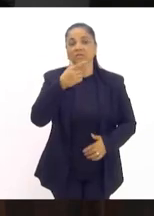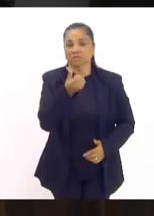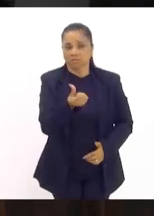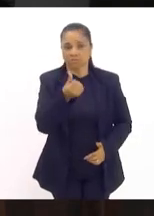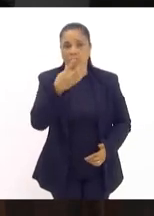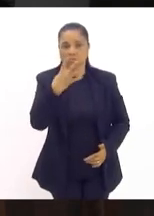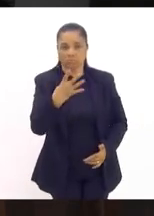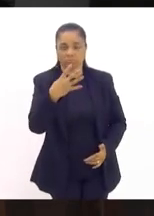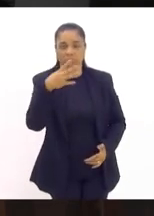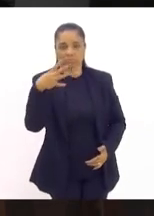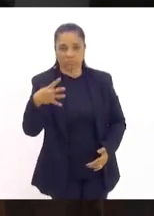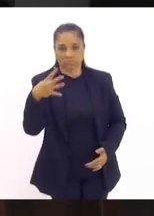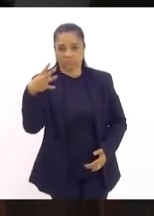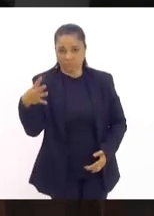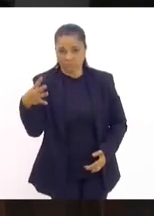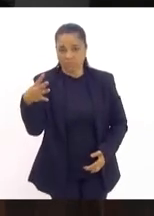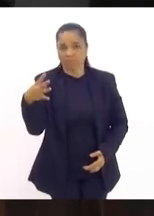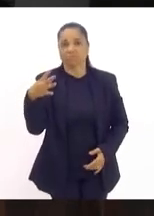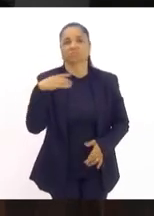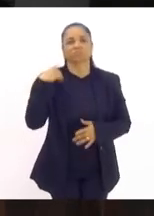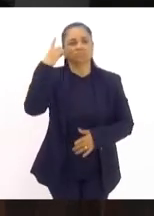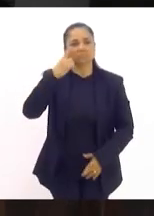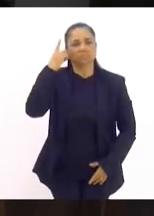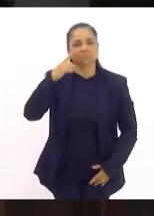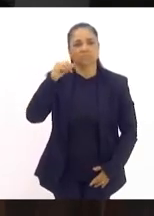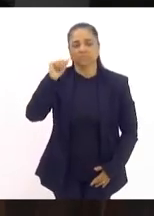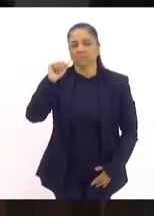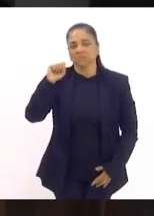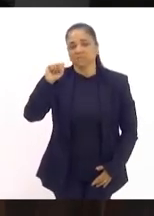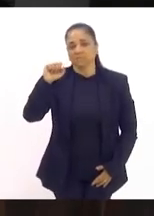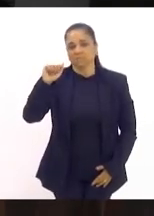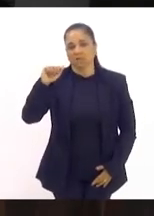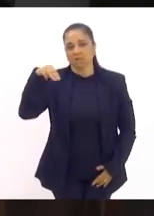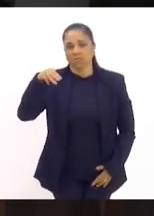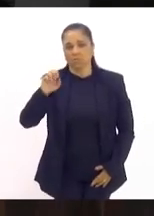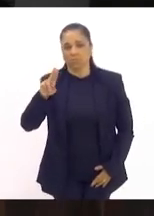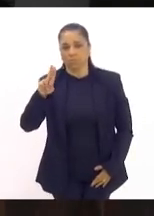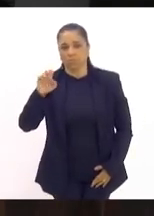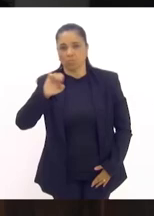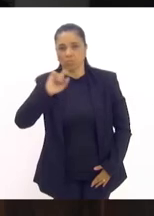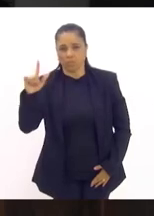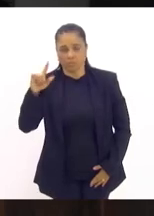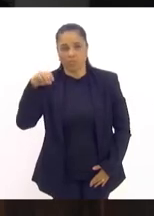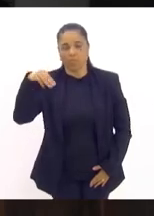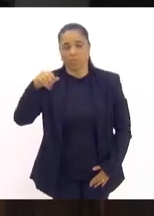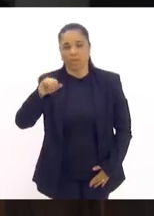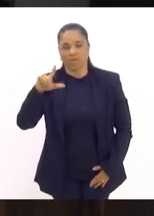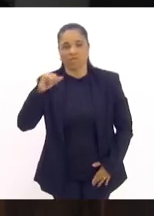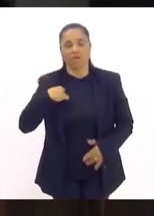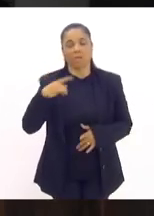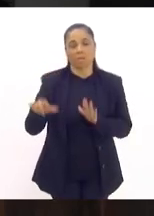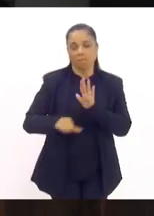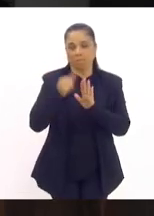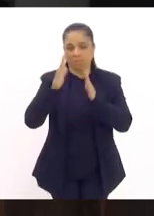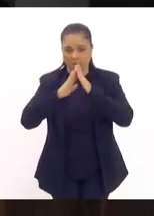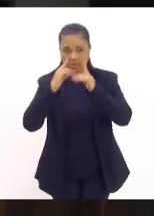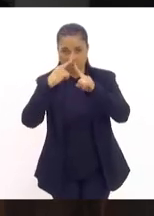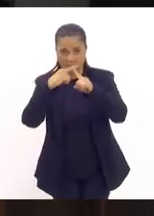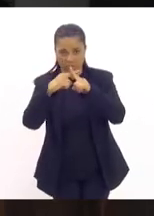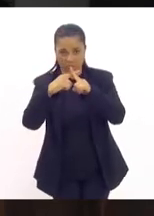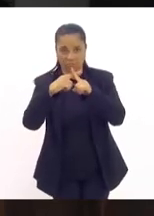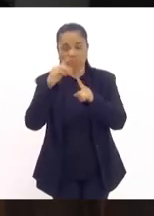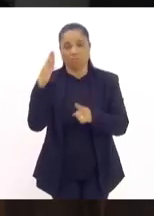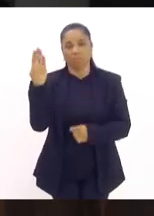6.444, de autoria do deputado Samuel Malafaia, que declara a primeira Igreja Batista em Três Rios como